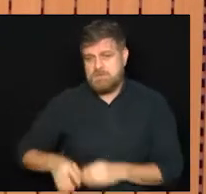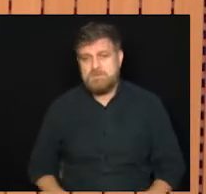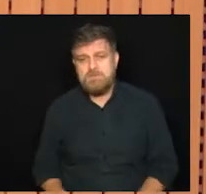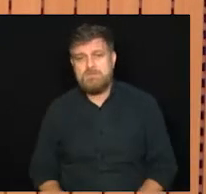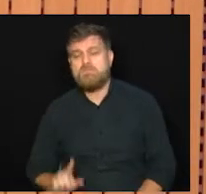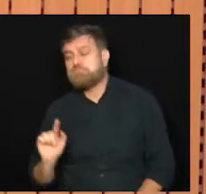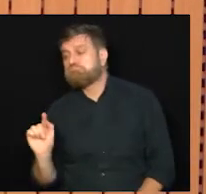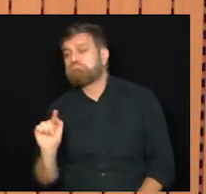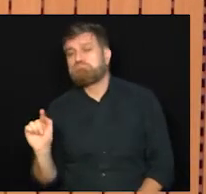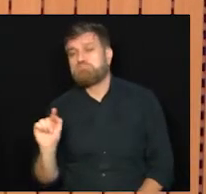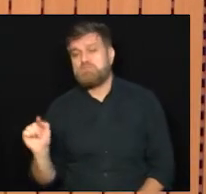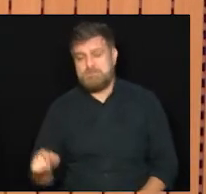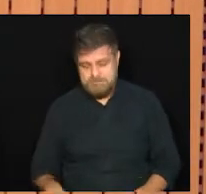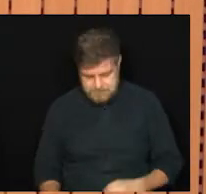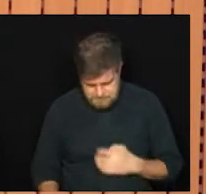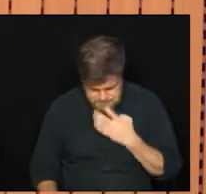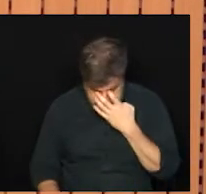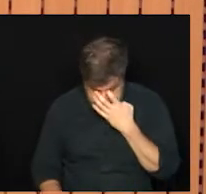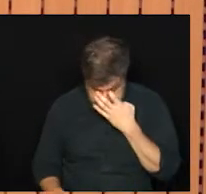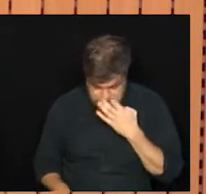Fernando?